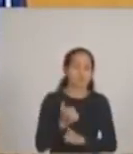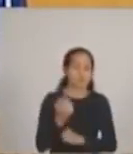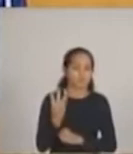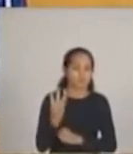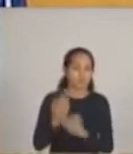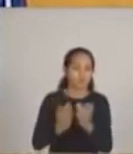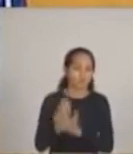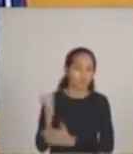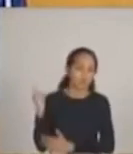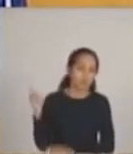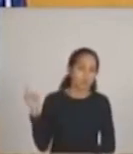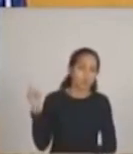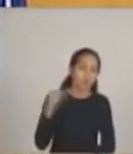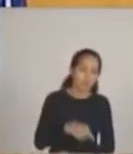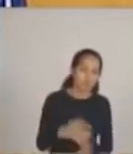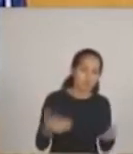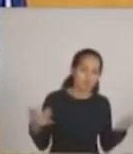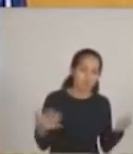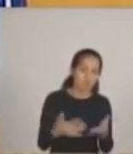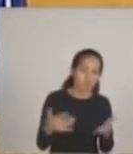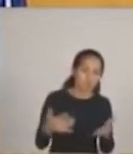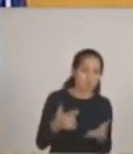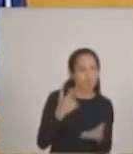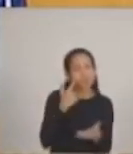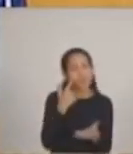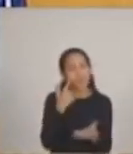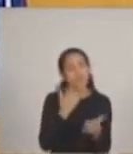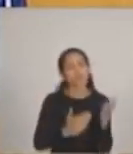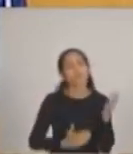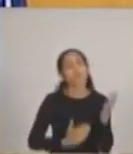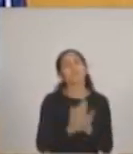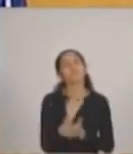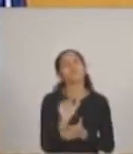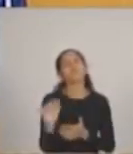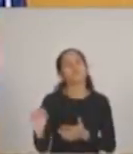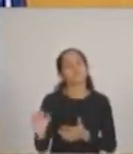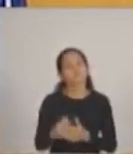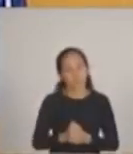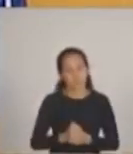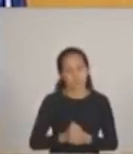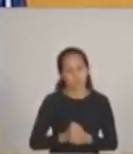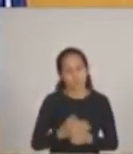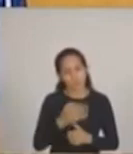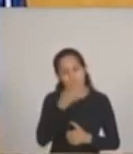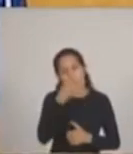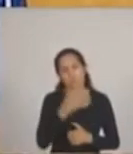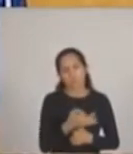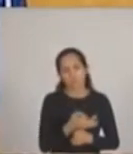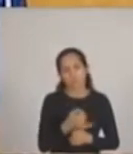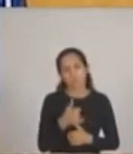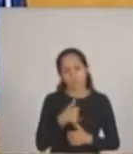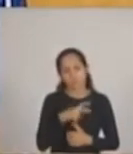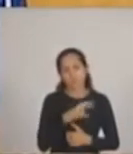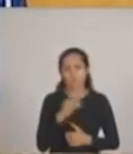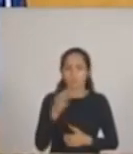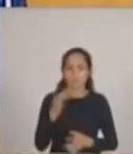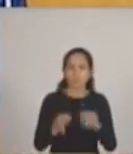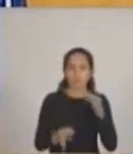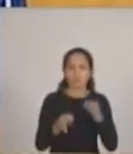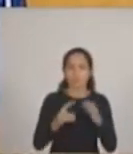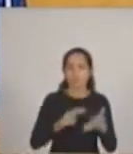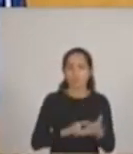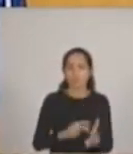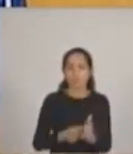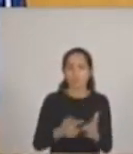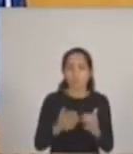se revogue o que foi aprovado. Do meu ponto de vista, isso vai ser julgado como inconstitucional lá na